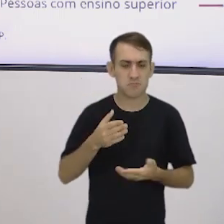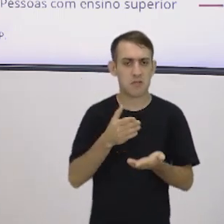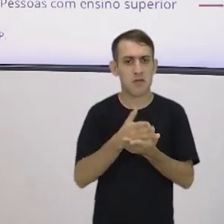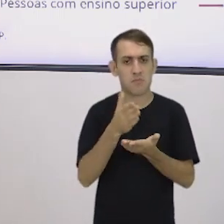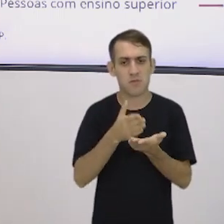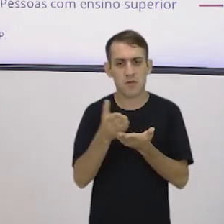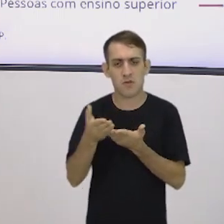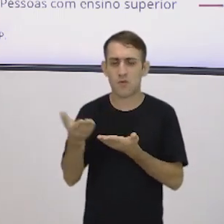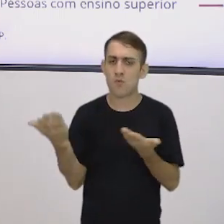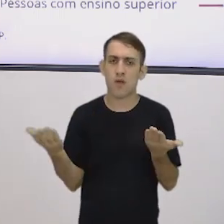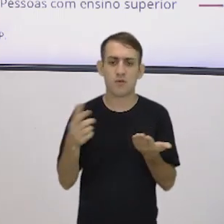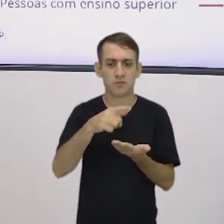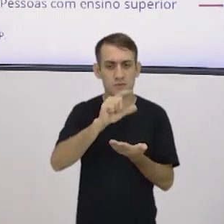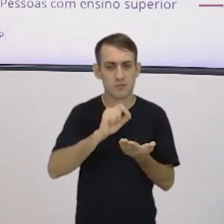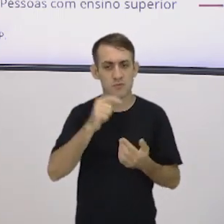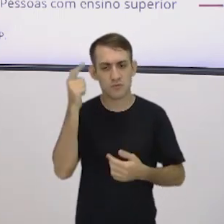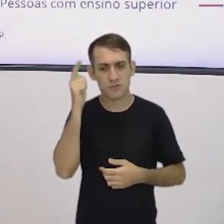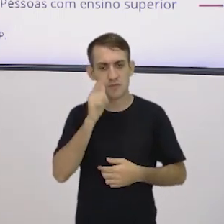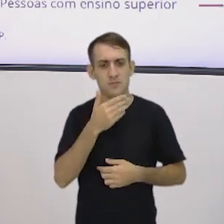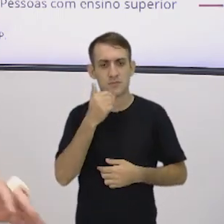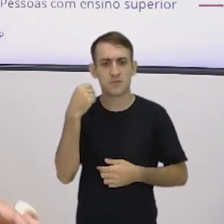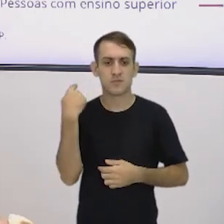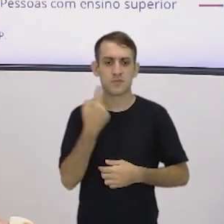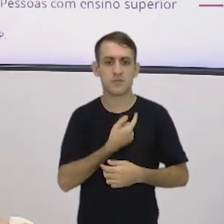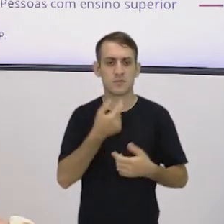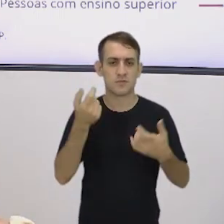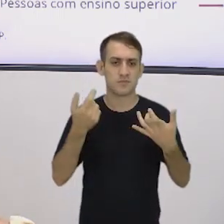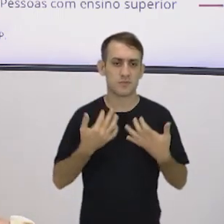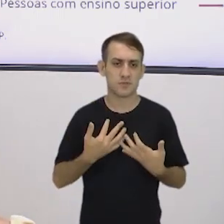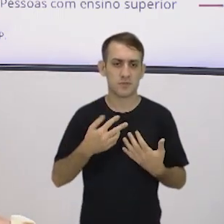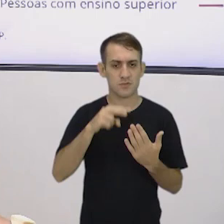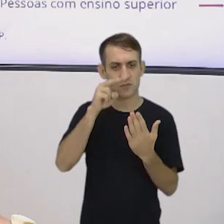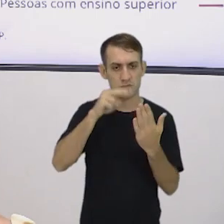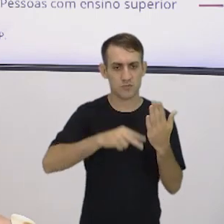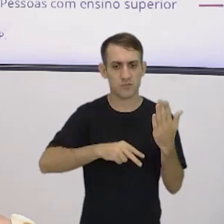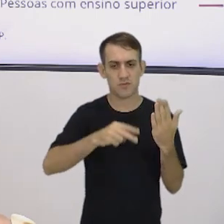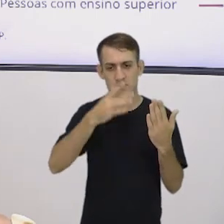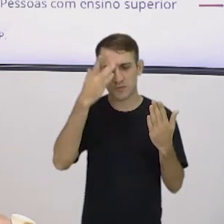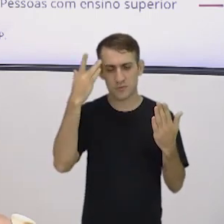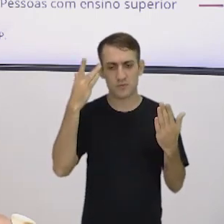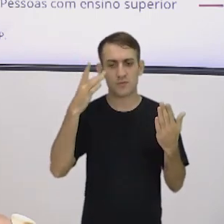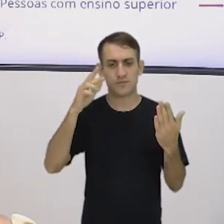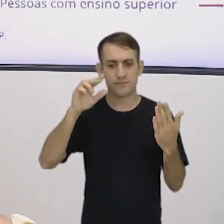para que isso... melhore. Estamos falando de queda de número de leitores.